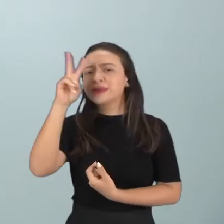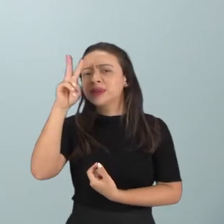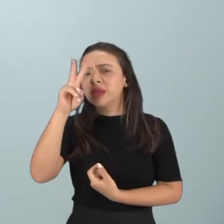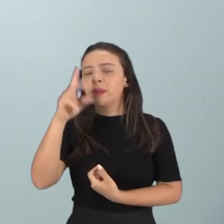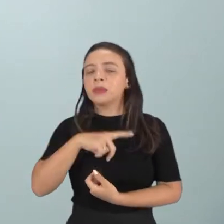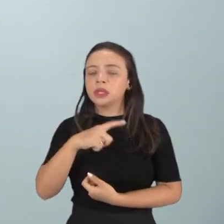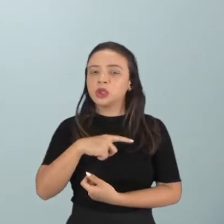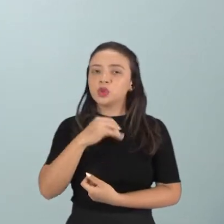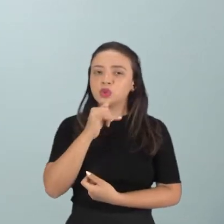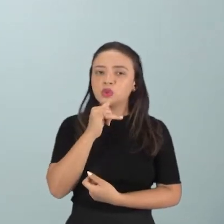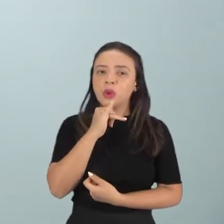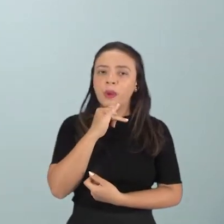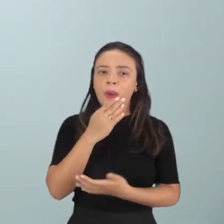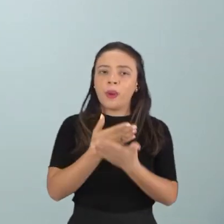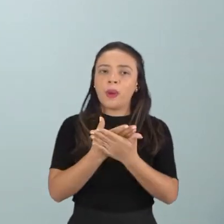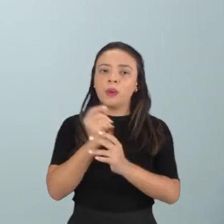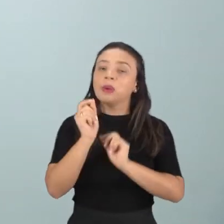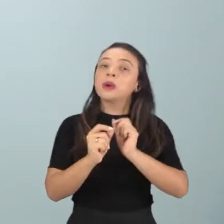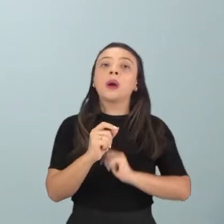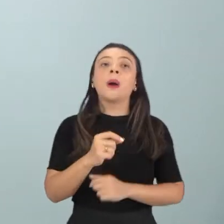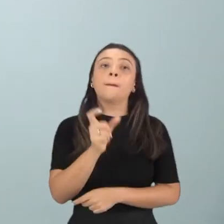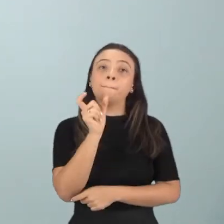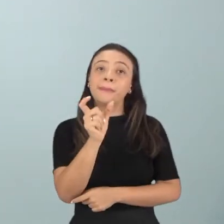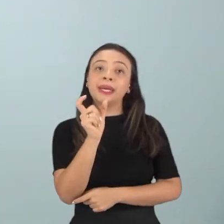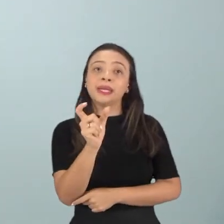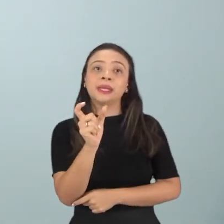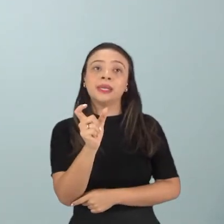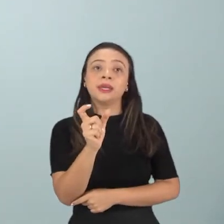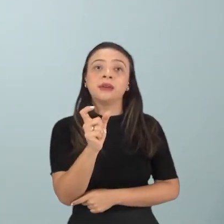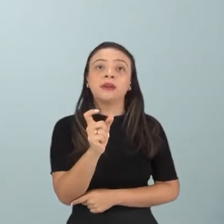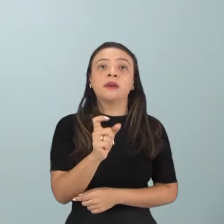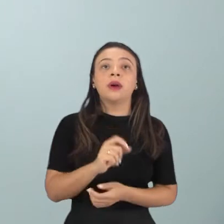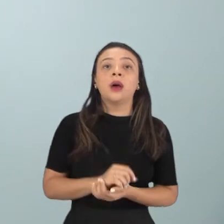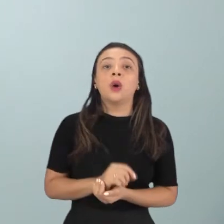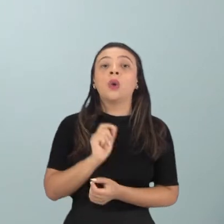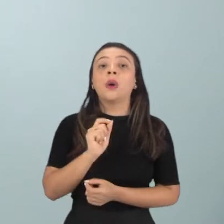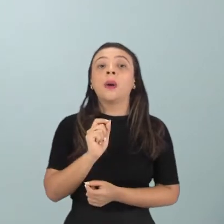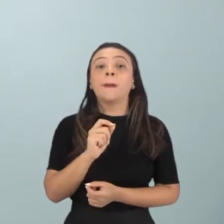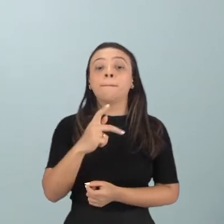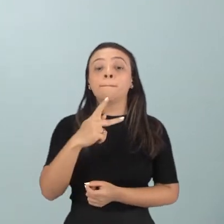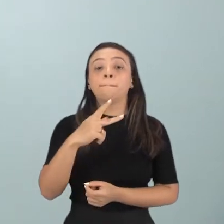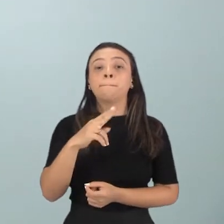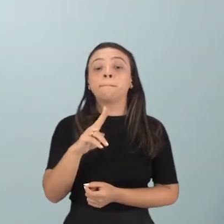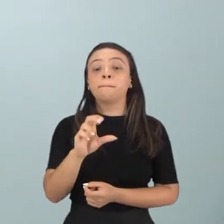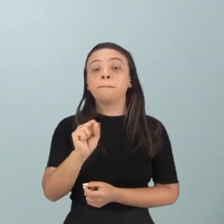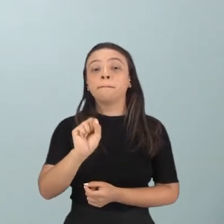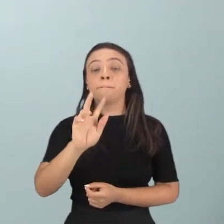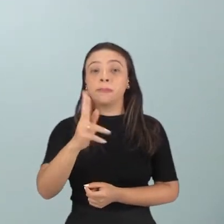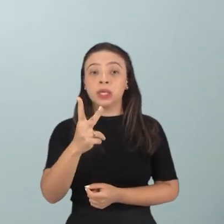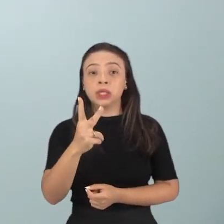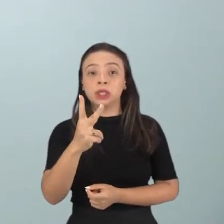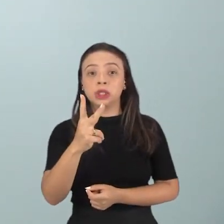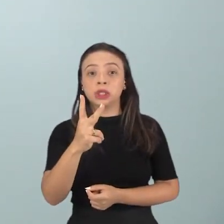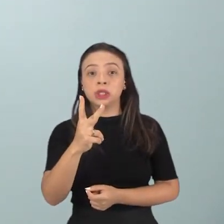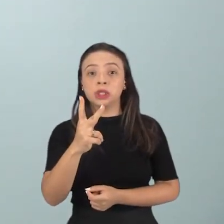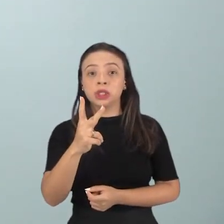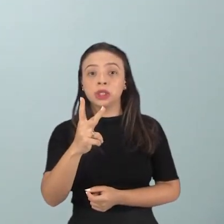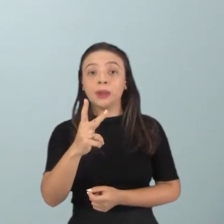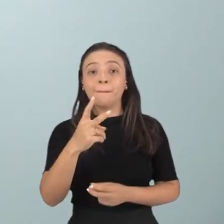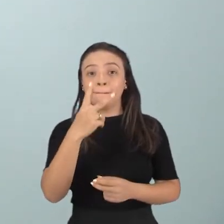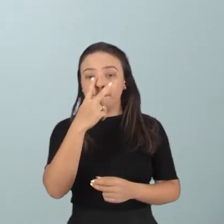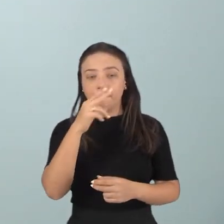viu um exemplo na nossa aula a palavra puxe que parece ser puxar mas na verdade o significado dela é